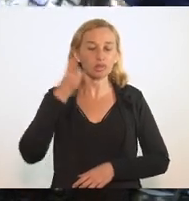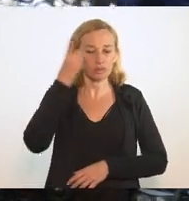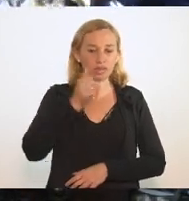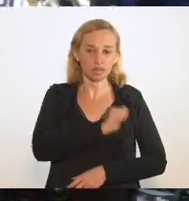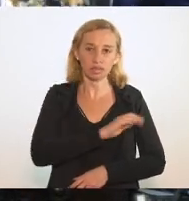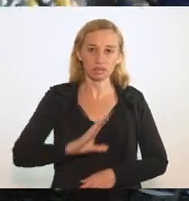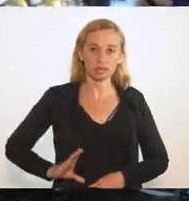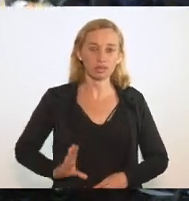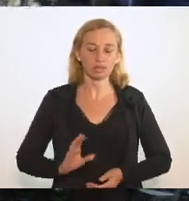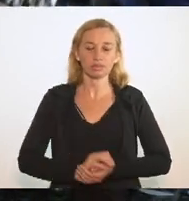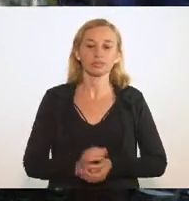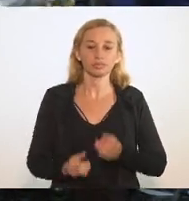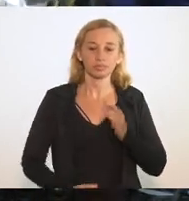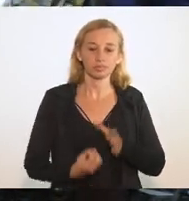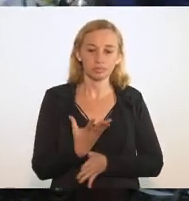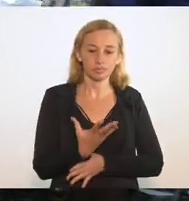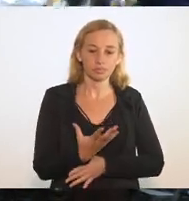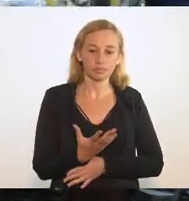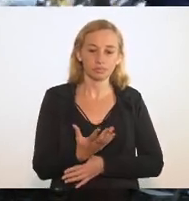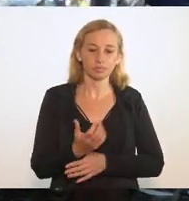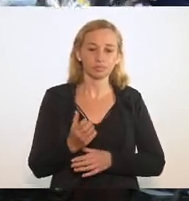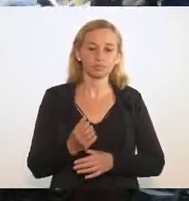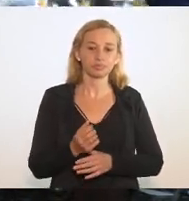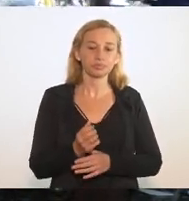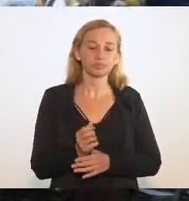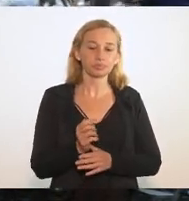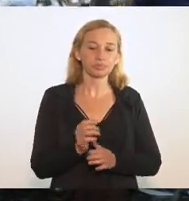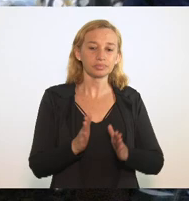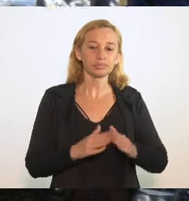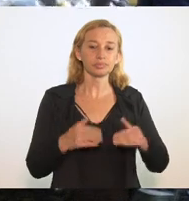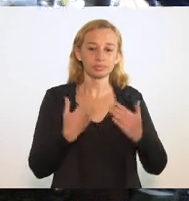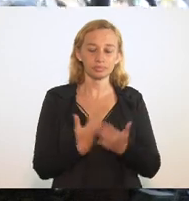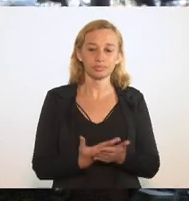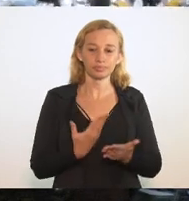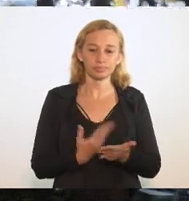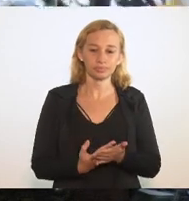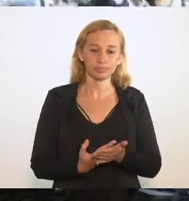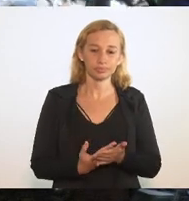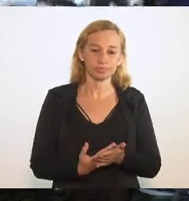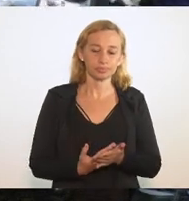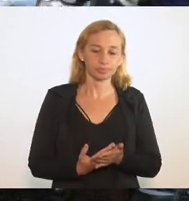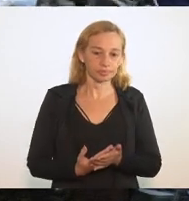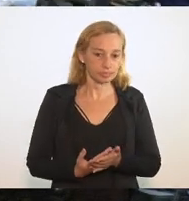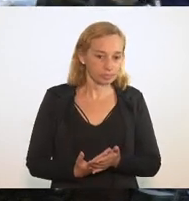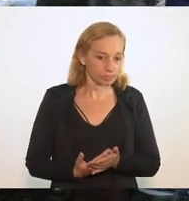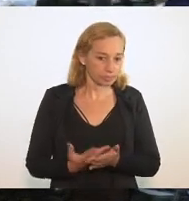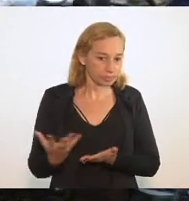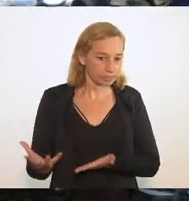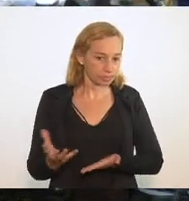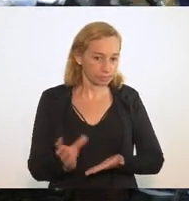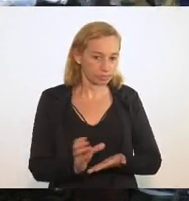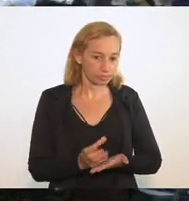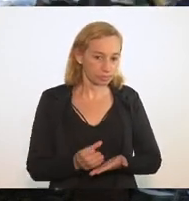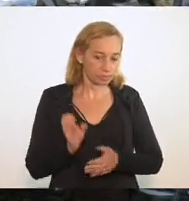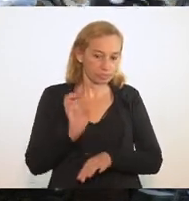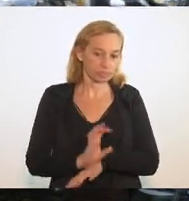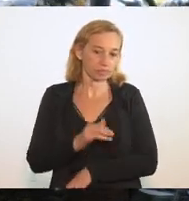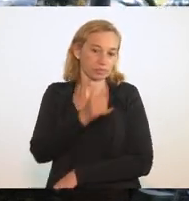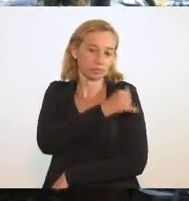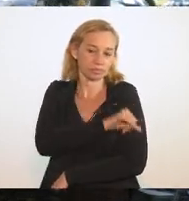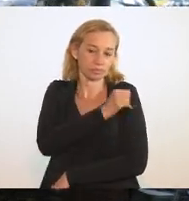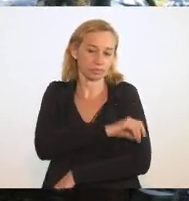Ceciliano, que cria a Comissão Parlamentar de Inquérito destinada a investigar a queda da arrecadação do Estado do Rio de Janeiro referente às